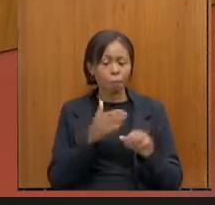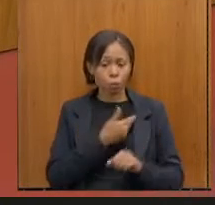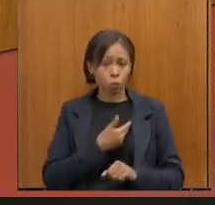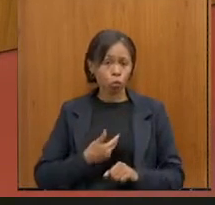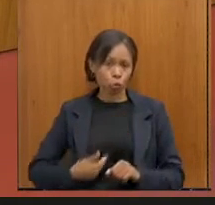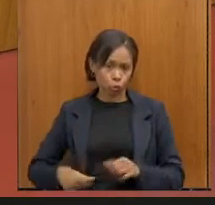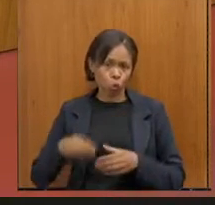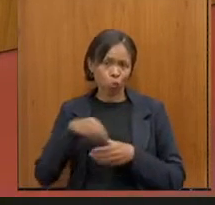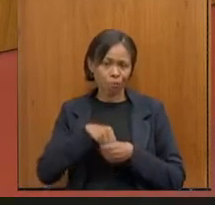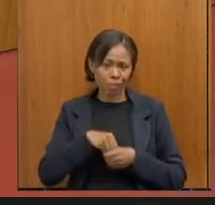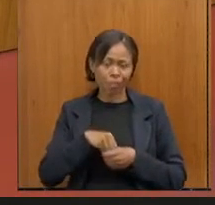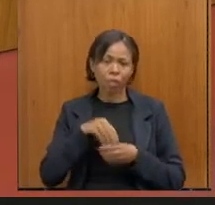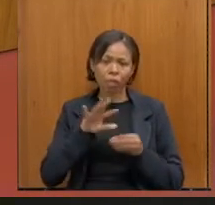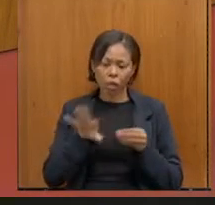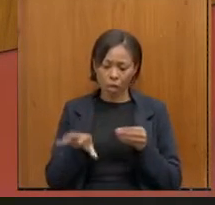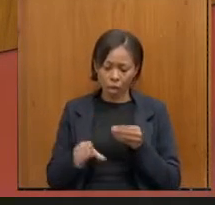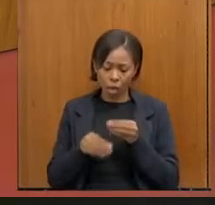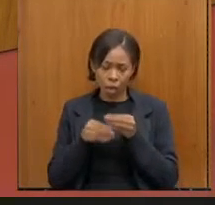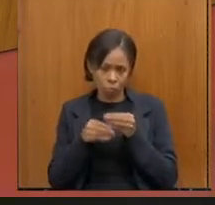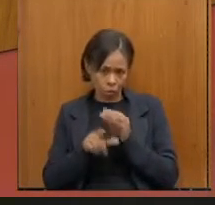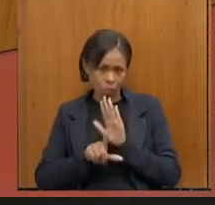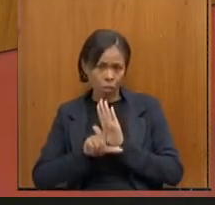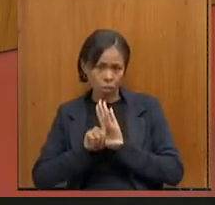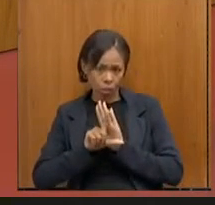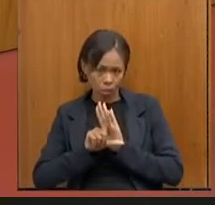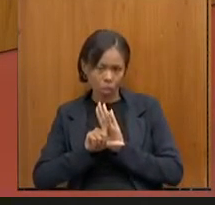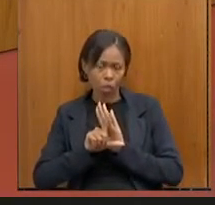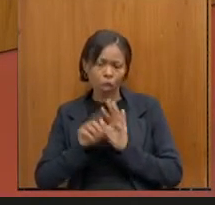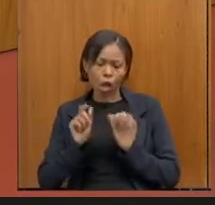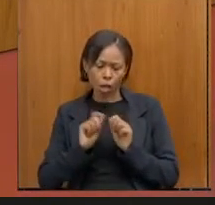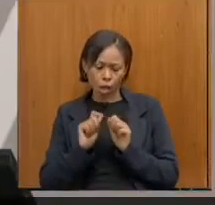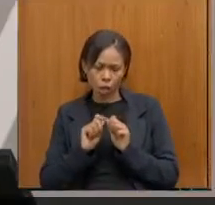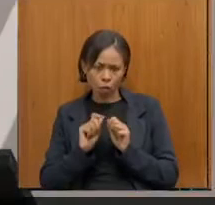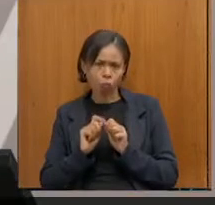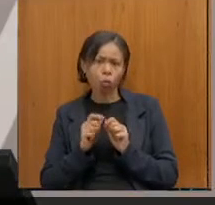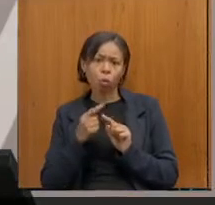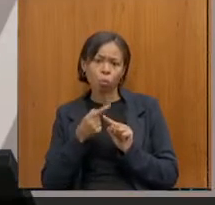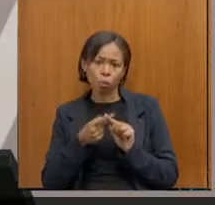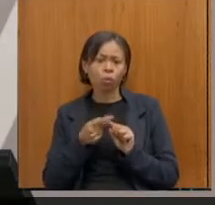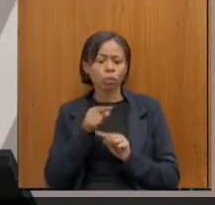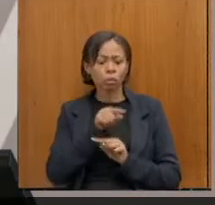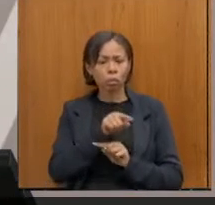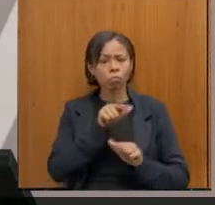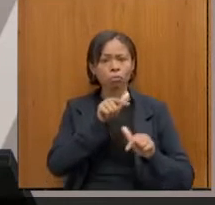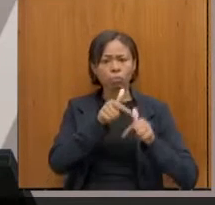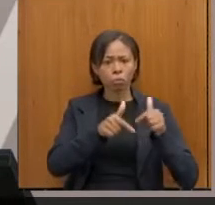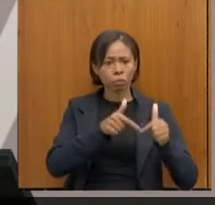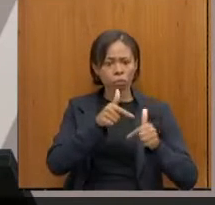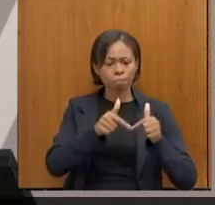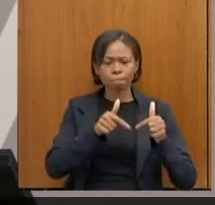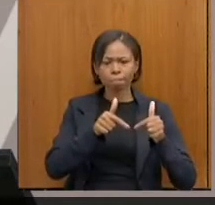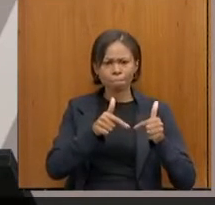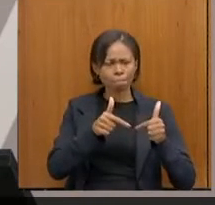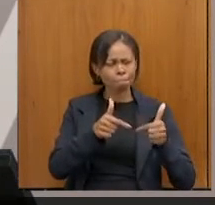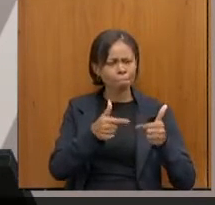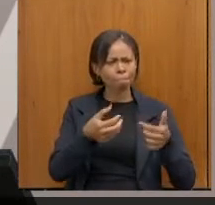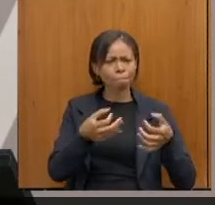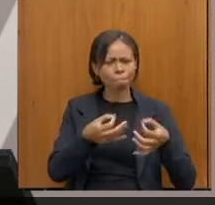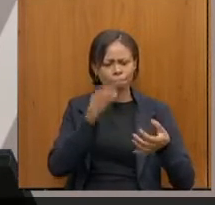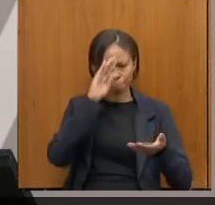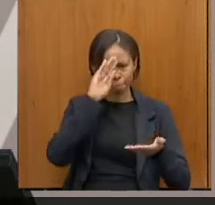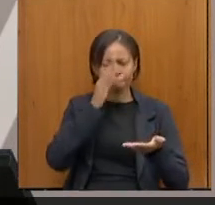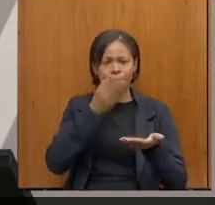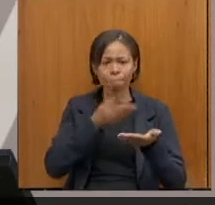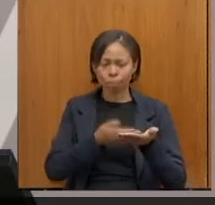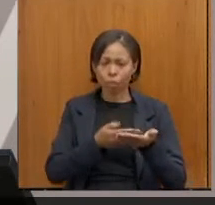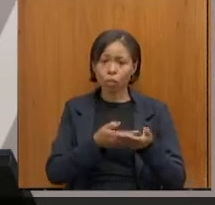certeza que essa semana só foram encaminhadas envia do a realmente a credibilidade do trabalho sendo executado e a gente espera que